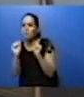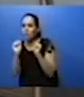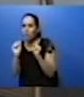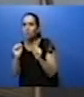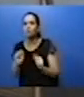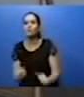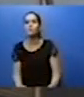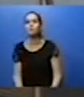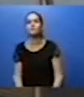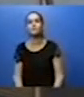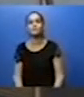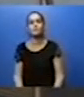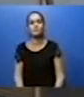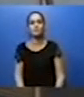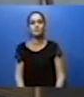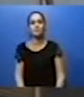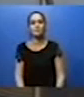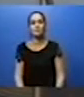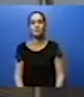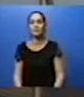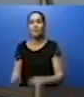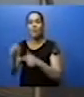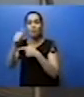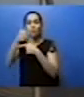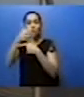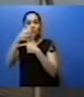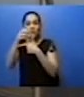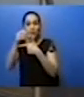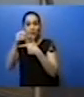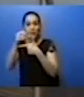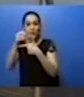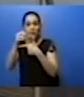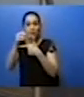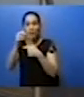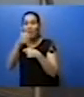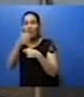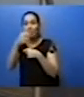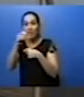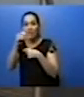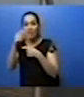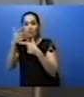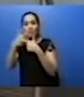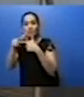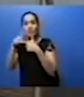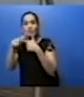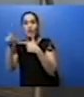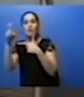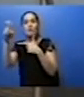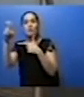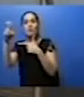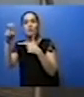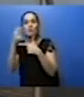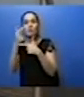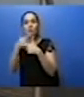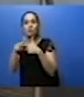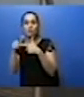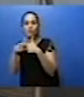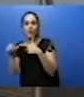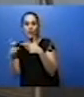5 dividir por ele das / 52 45 /